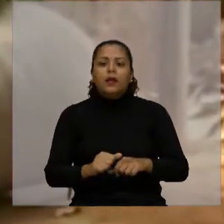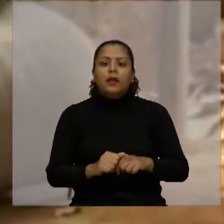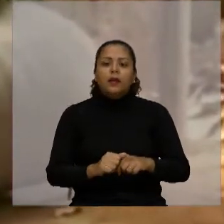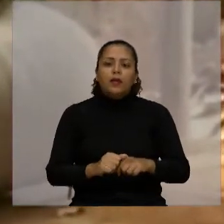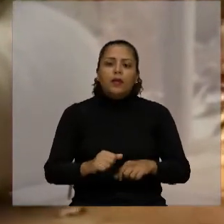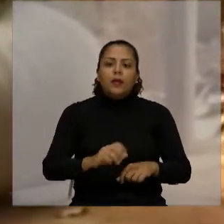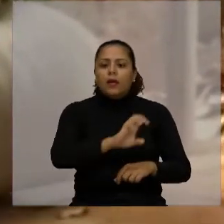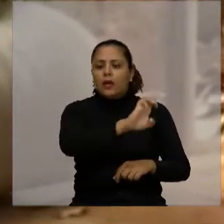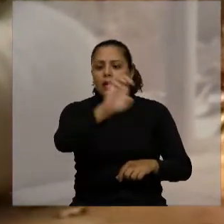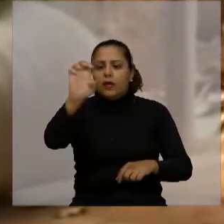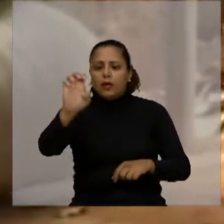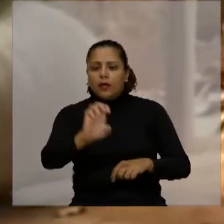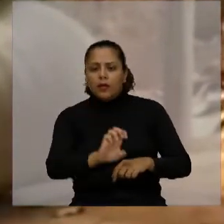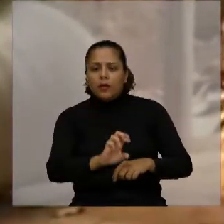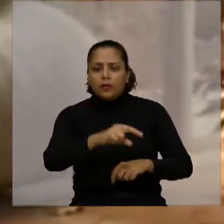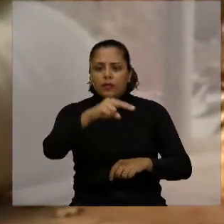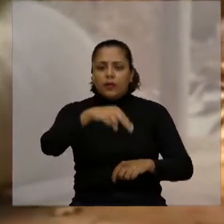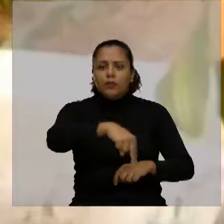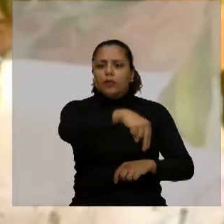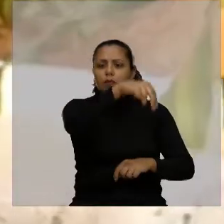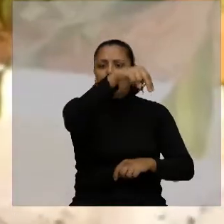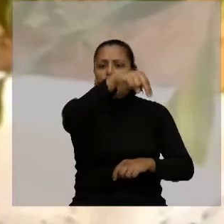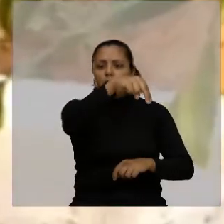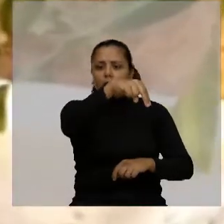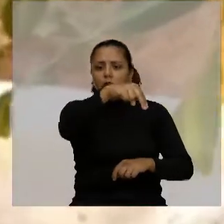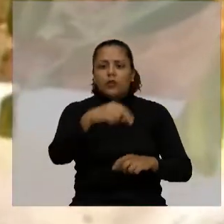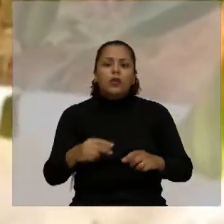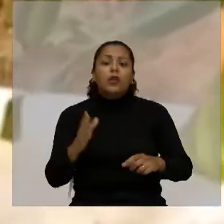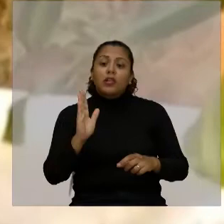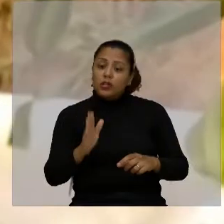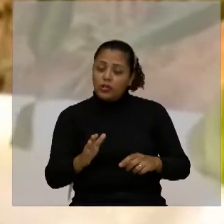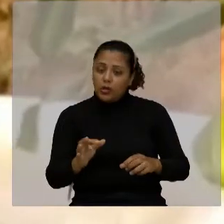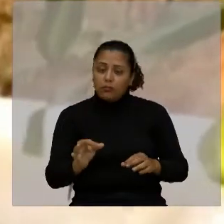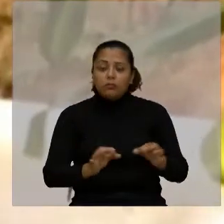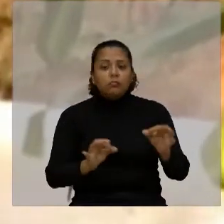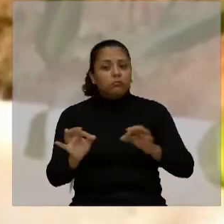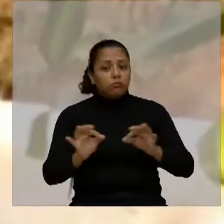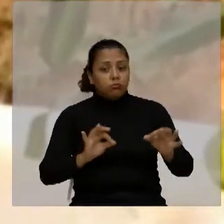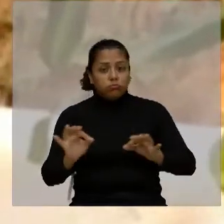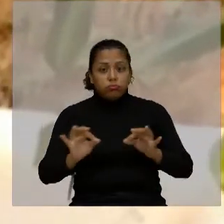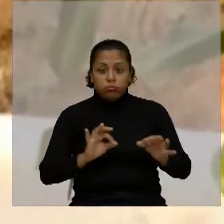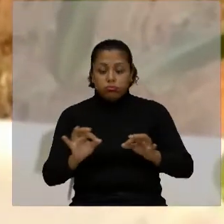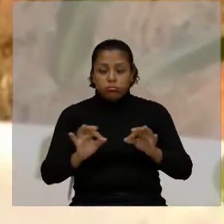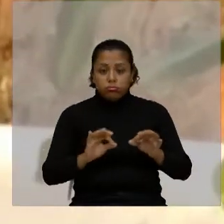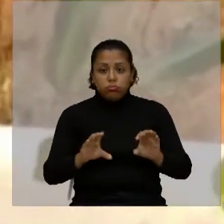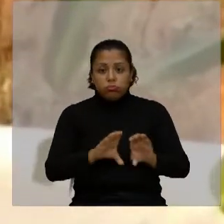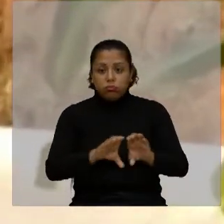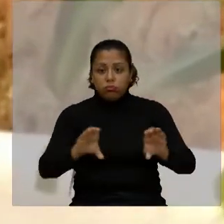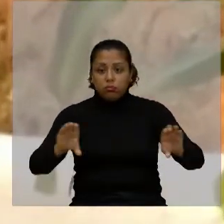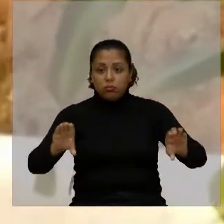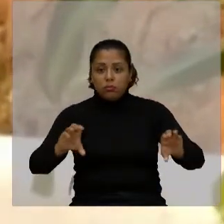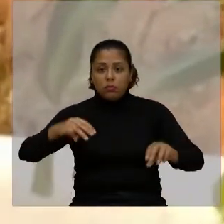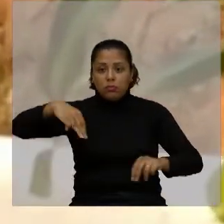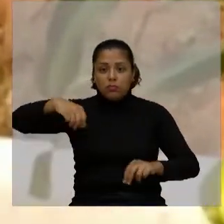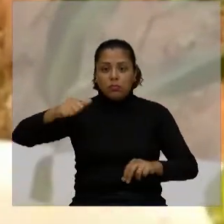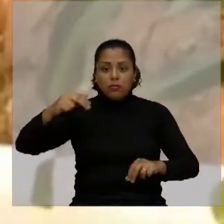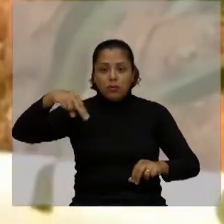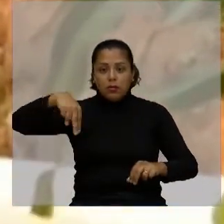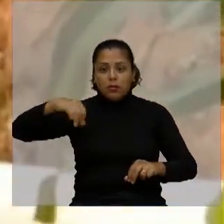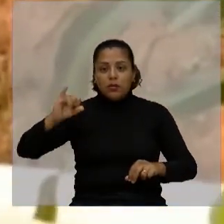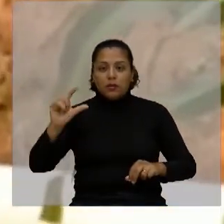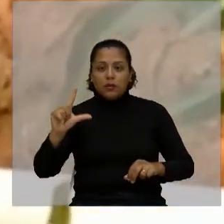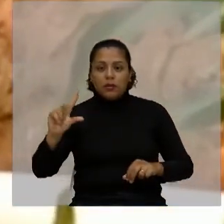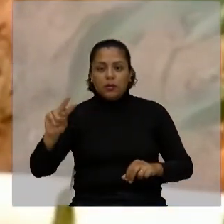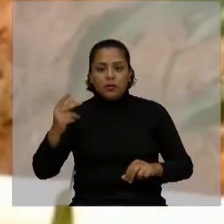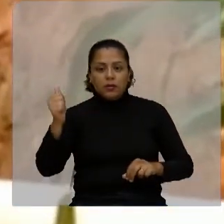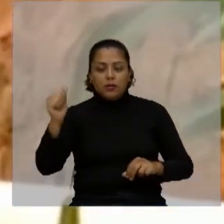SMC, que está implantando manilhas para fazer com que essa água da chuva possa ir seguir o seu